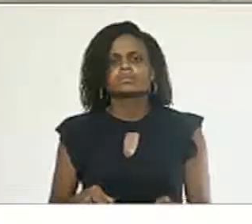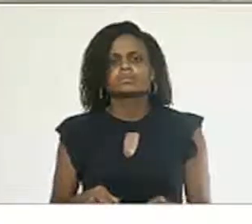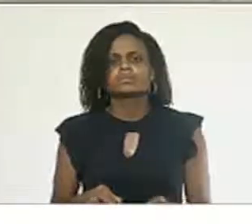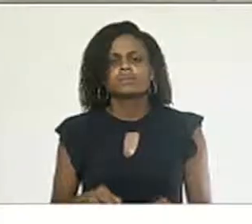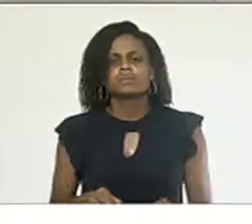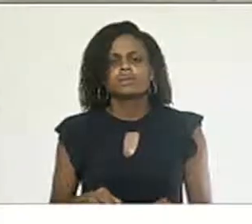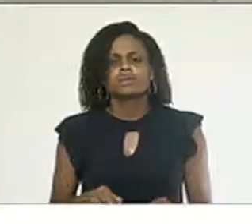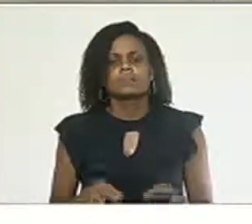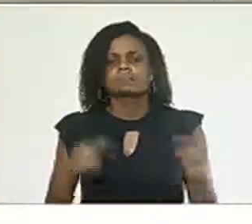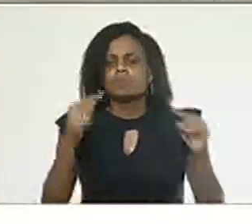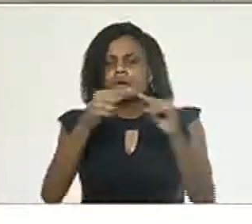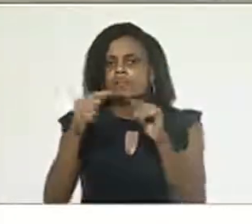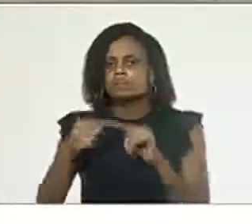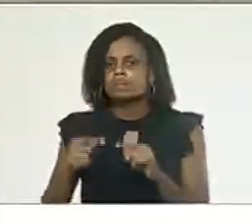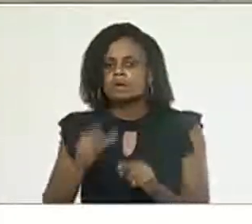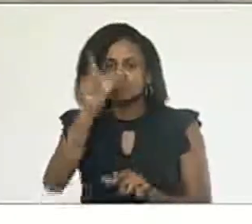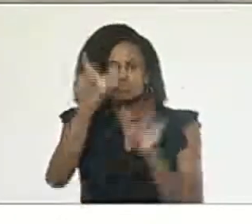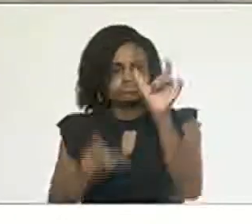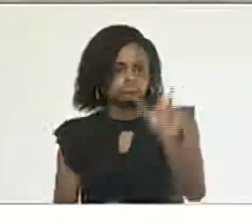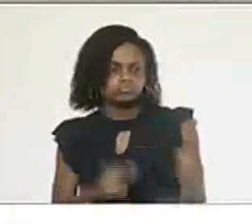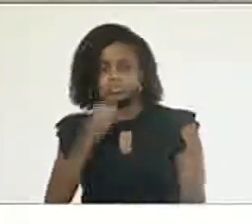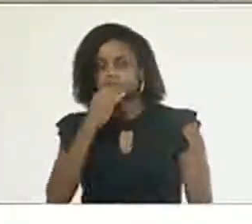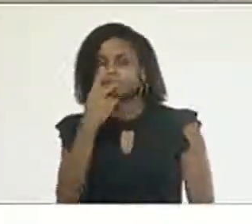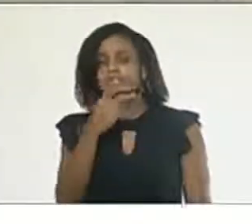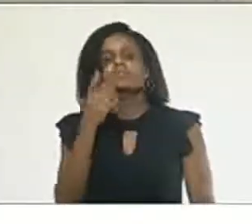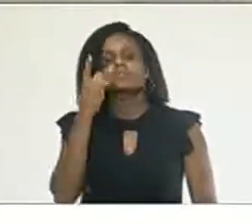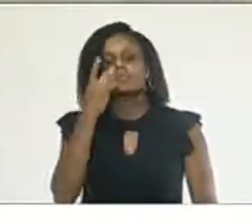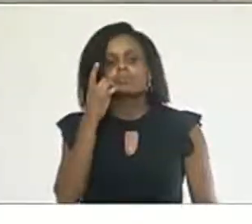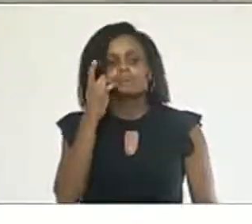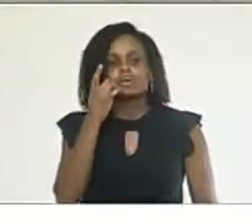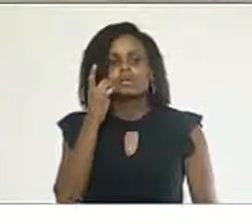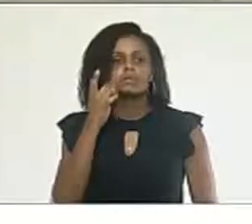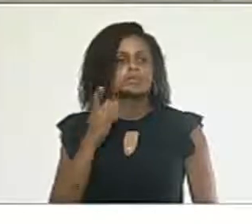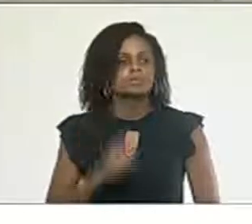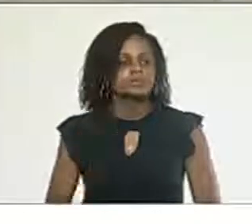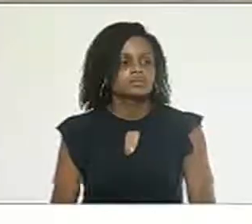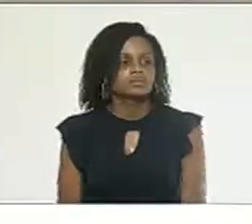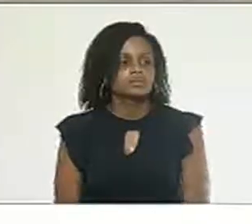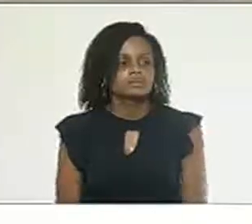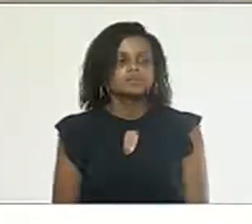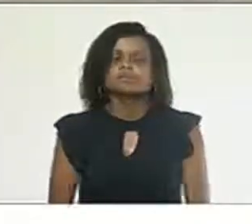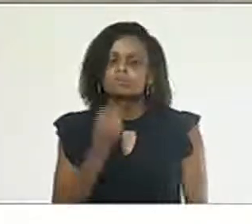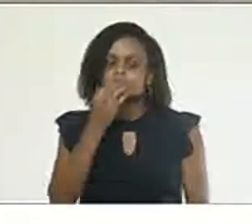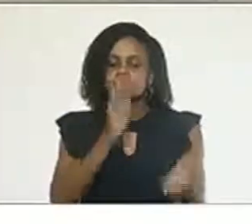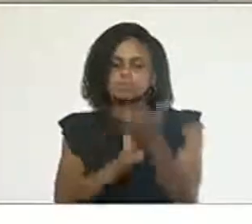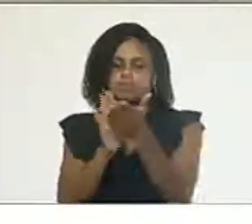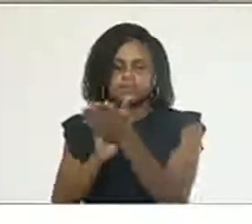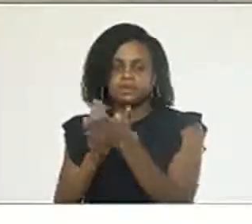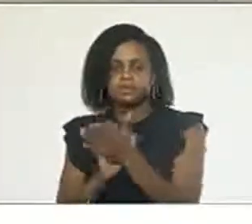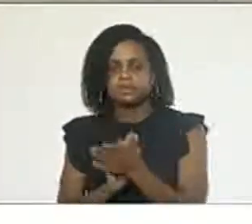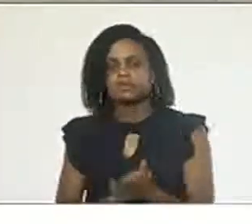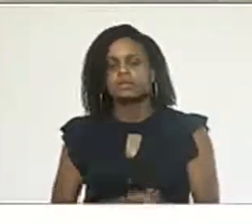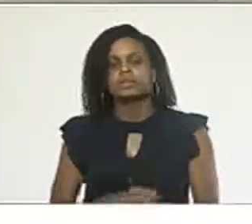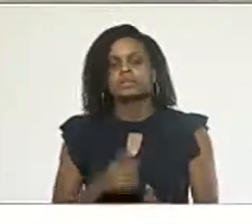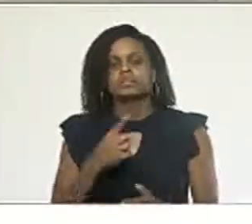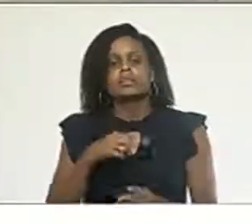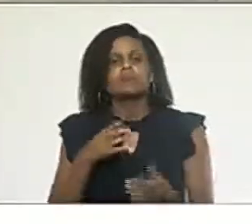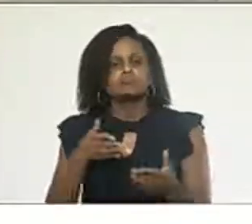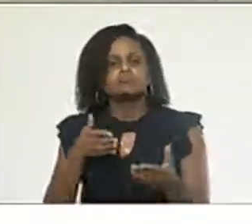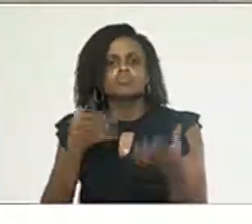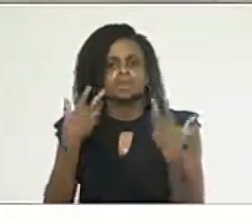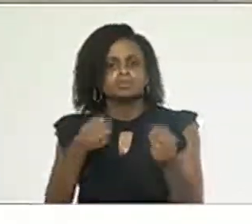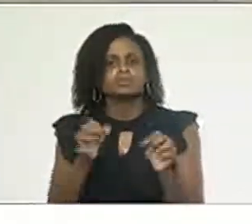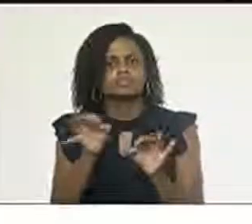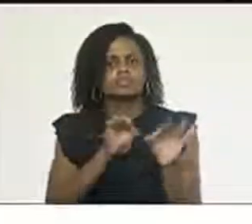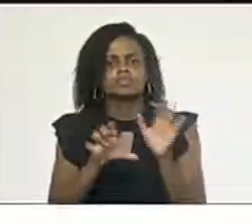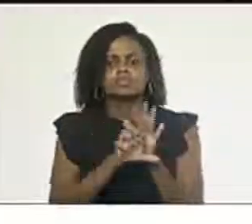esse modelo de deputado que contribui muito pouco para a construção da República. Parabéns a Vossa Excelência, que a gente aprove esse projeto aqui